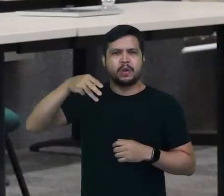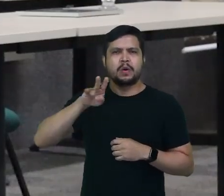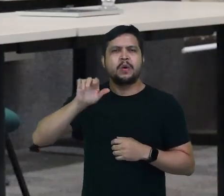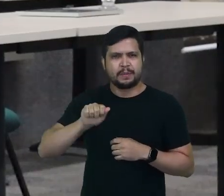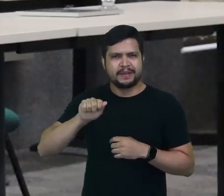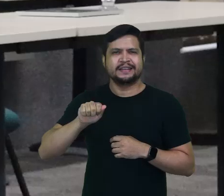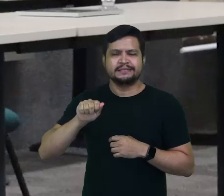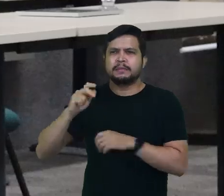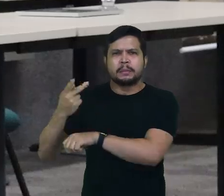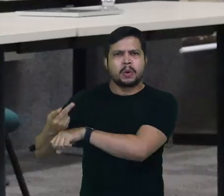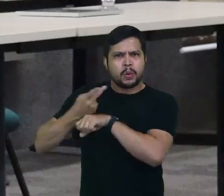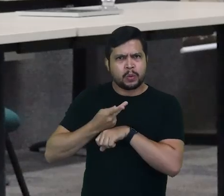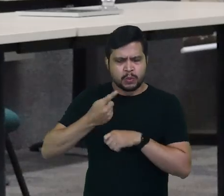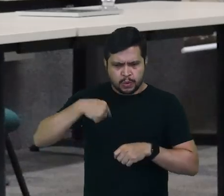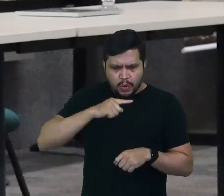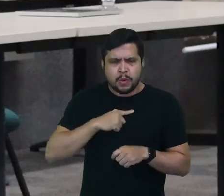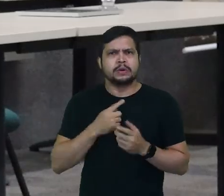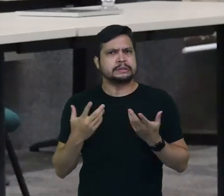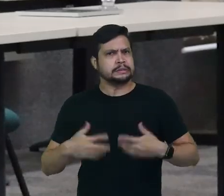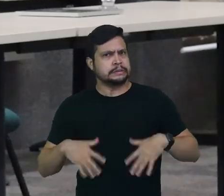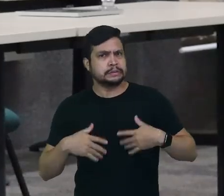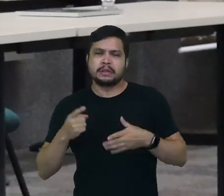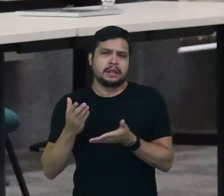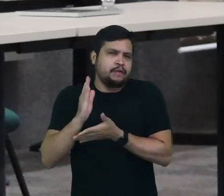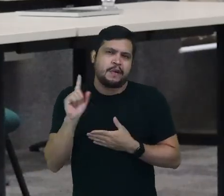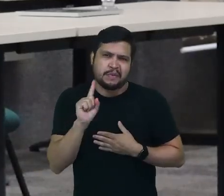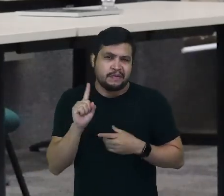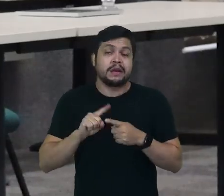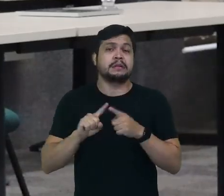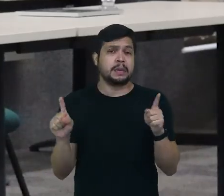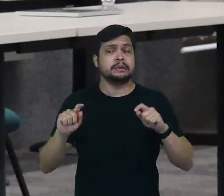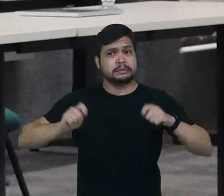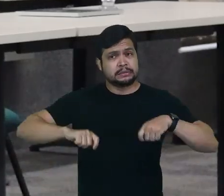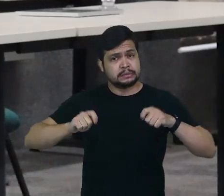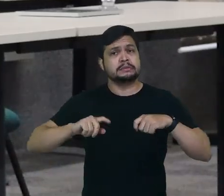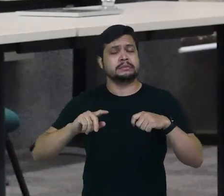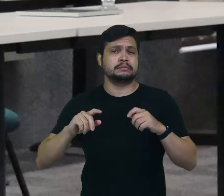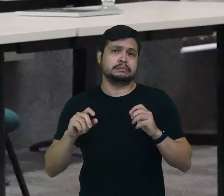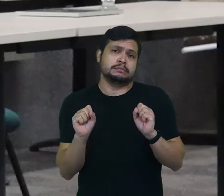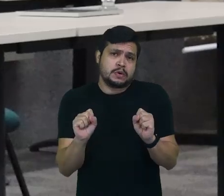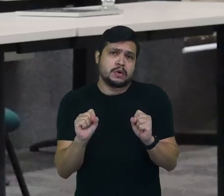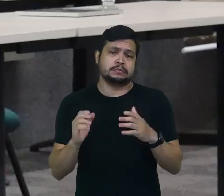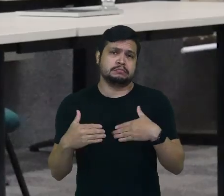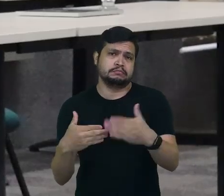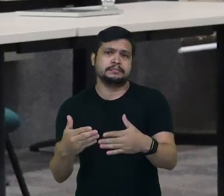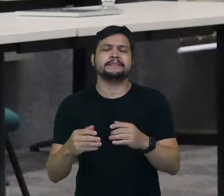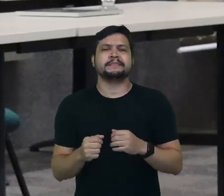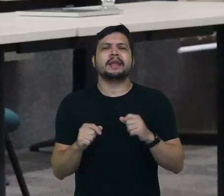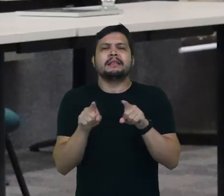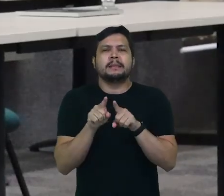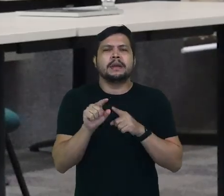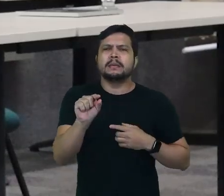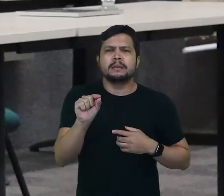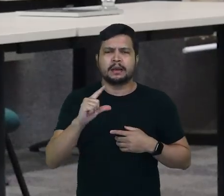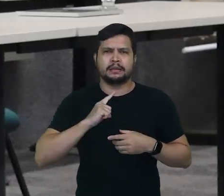fonte externa, infelizmente não foi aprovado, mas assim, existe a possibilidade, então acho que vale a pena isso daí. E